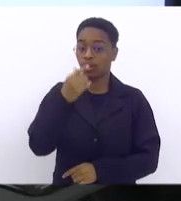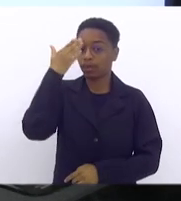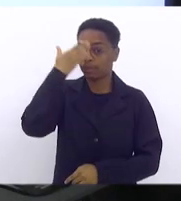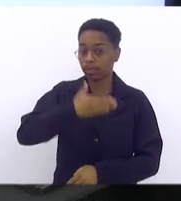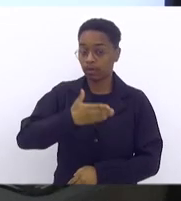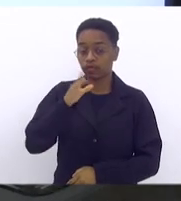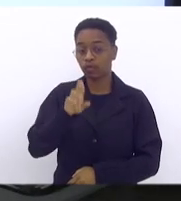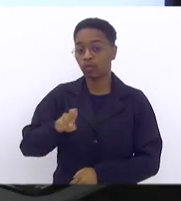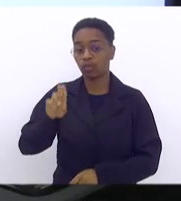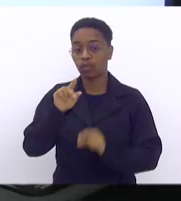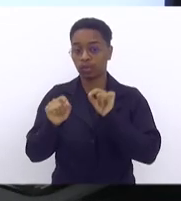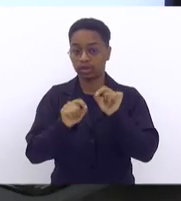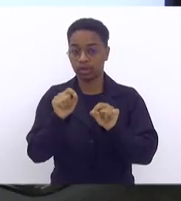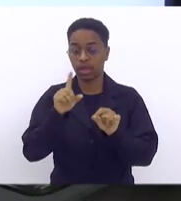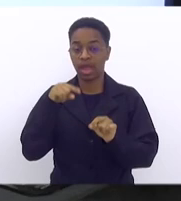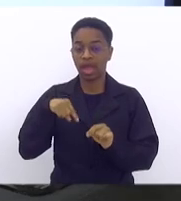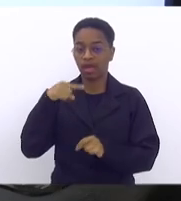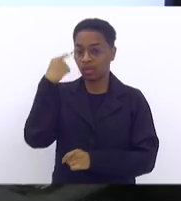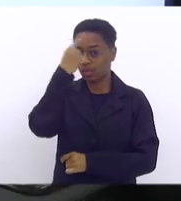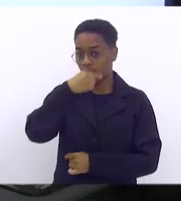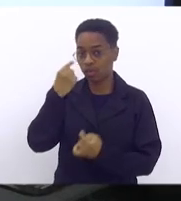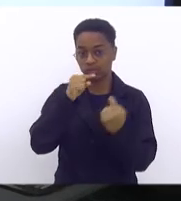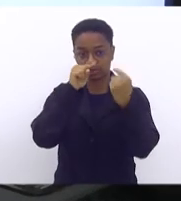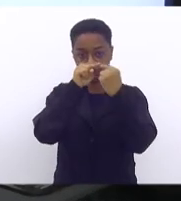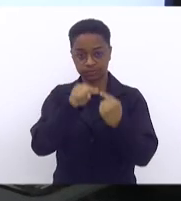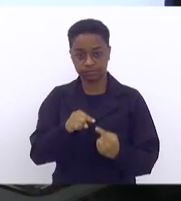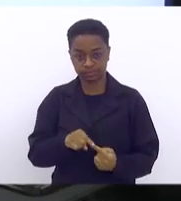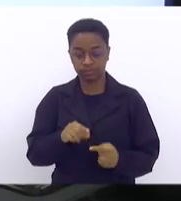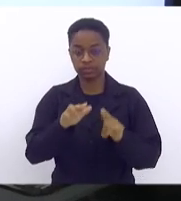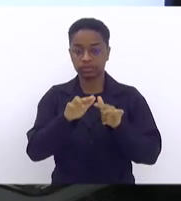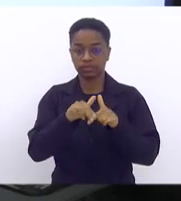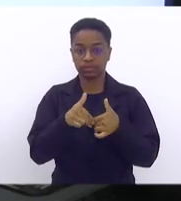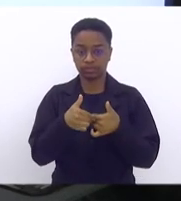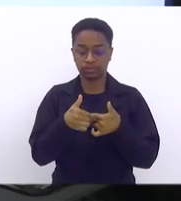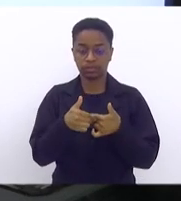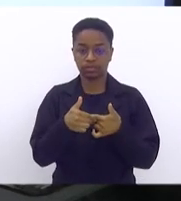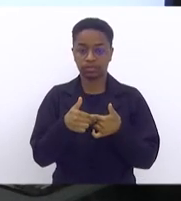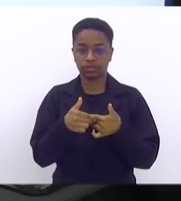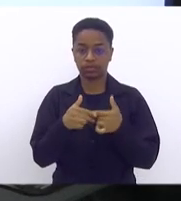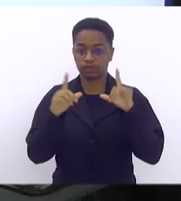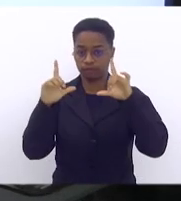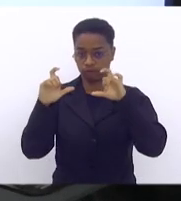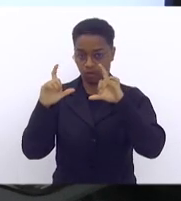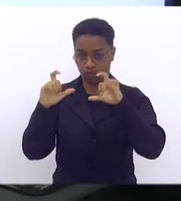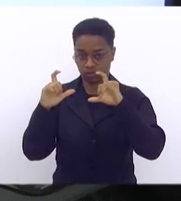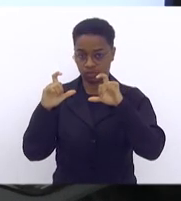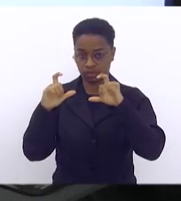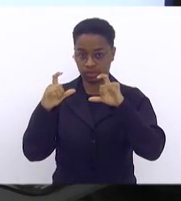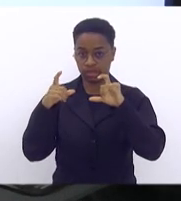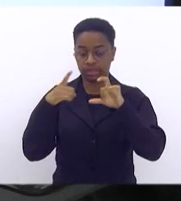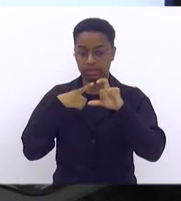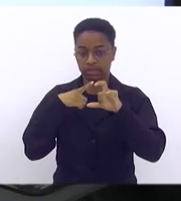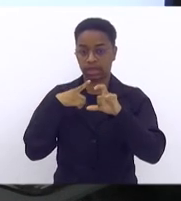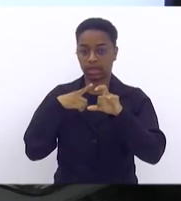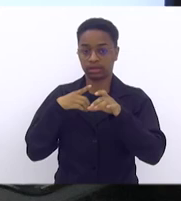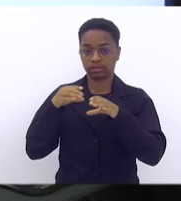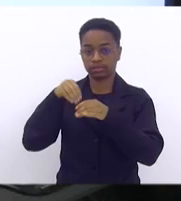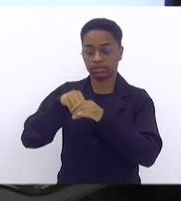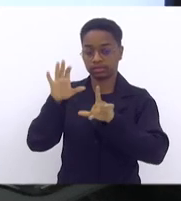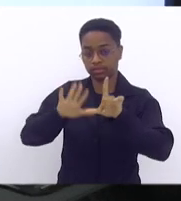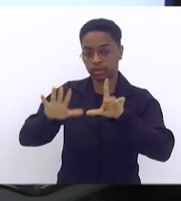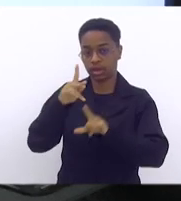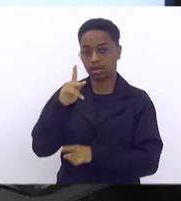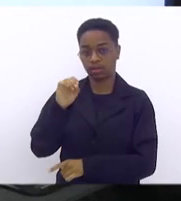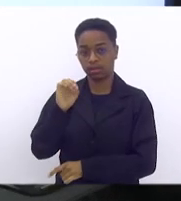que foi utilizada foi o reconhecimento fotográfico, foi de uma suposta foto, né, retirada do portal de segurança, e aí